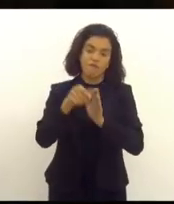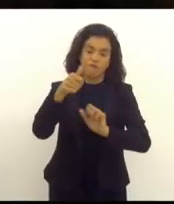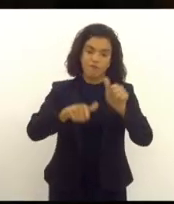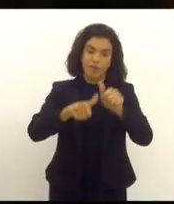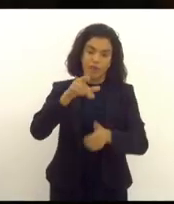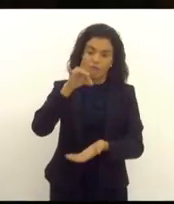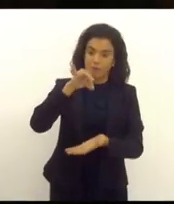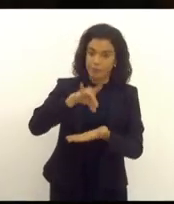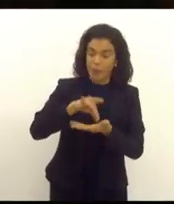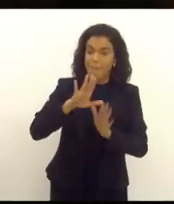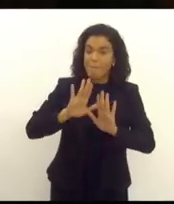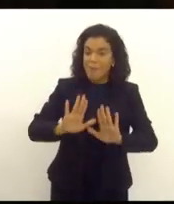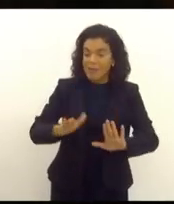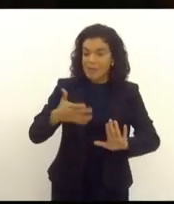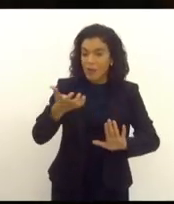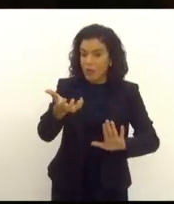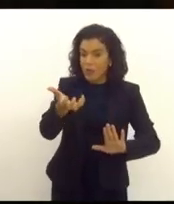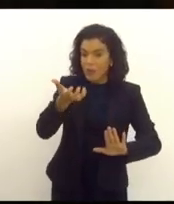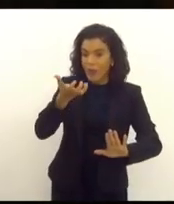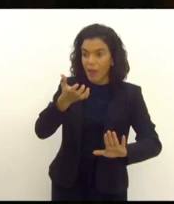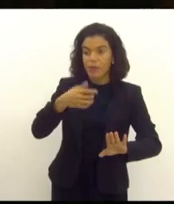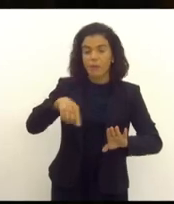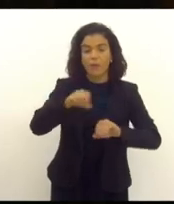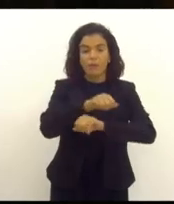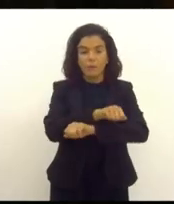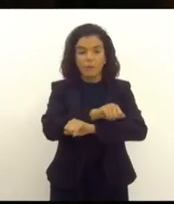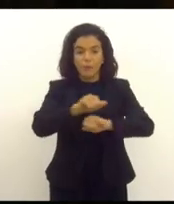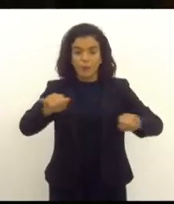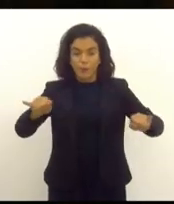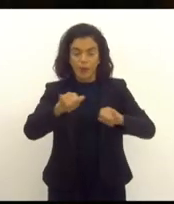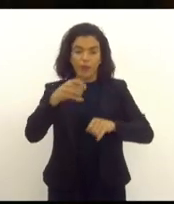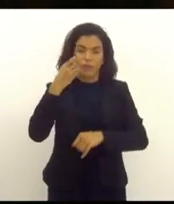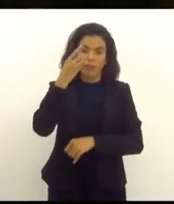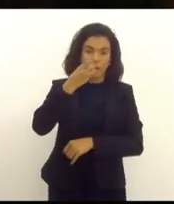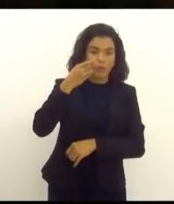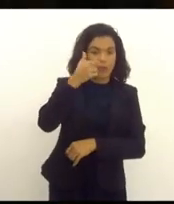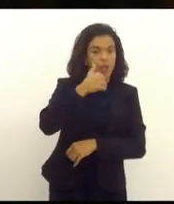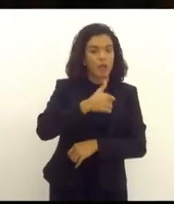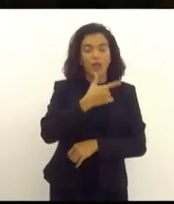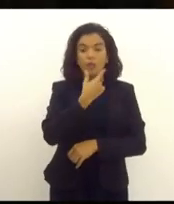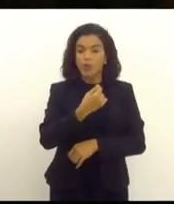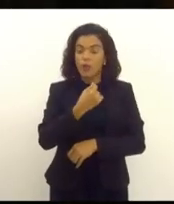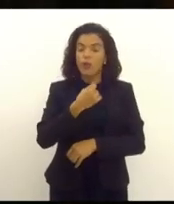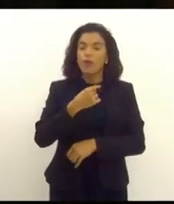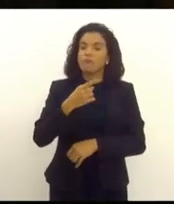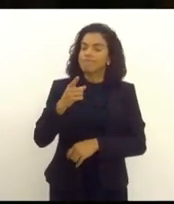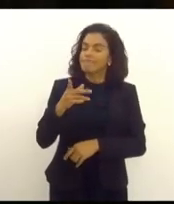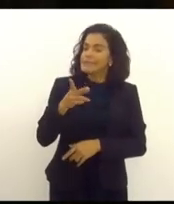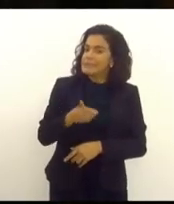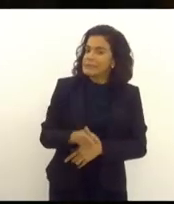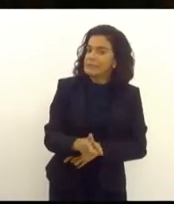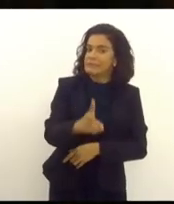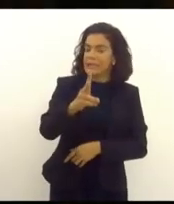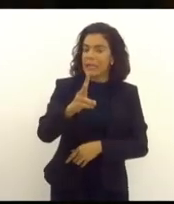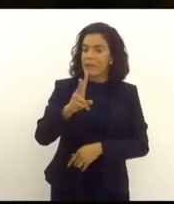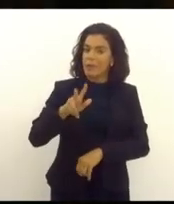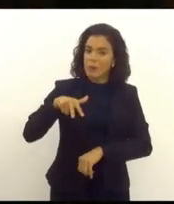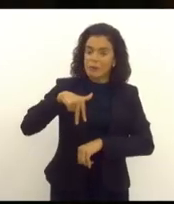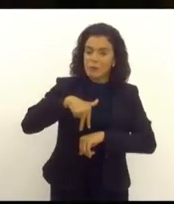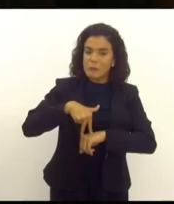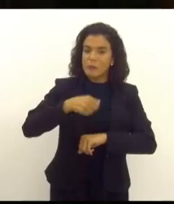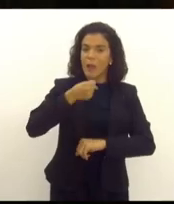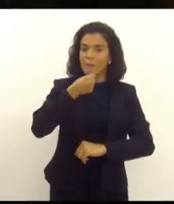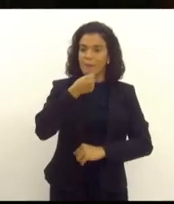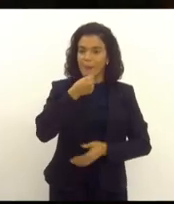fatos mas eu quero aqui trazer ao conhecimento dos novos deputados e deputados frequentemente eu tenho vindo a esta